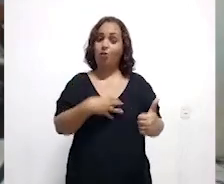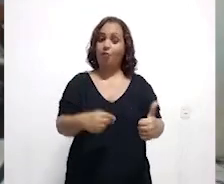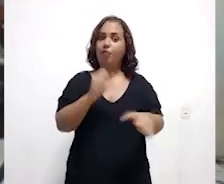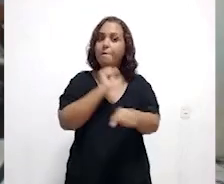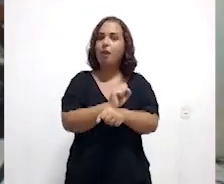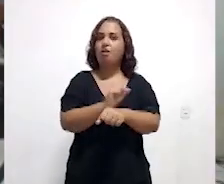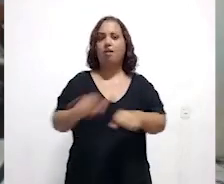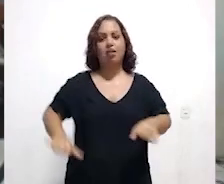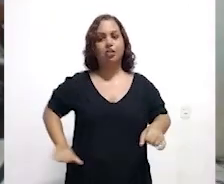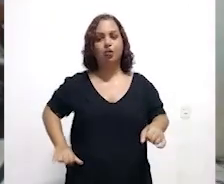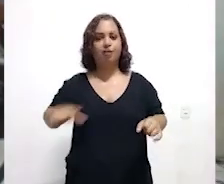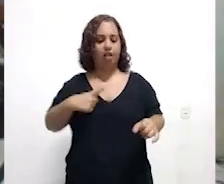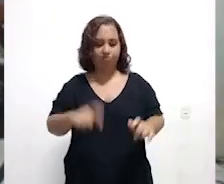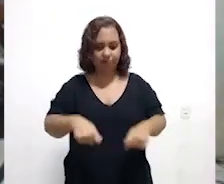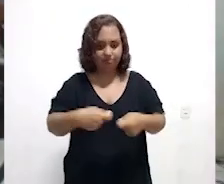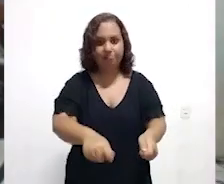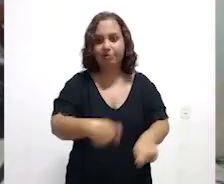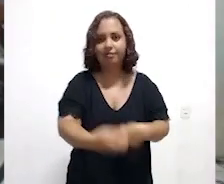sofrer, não é?